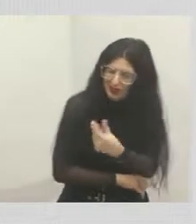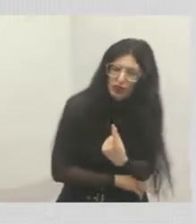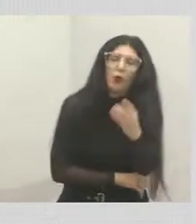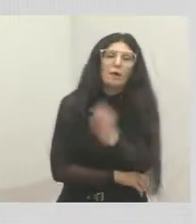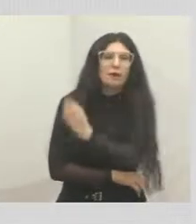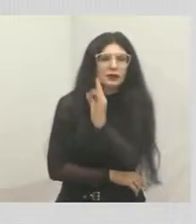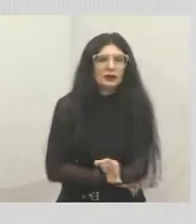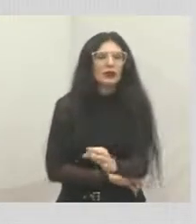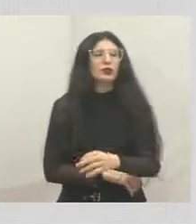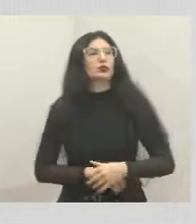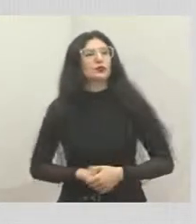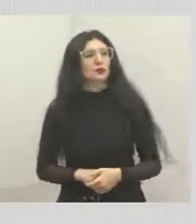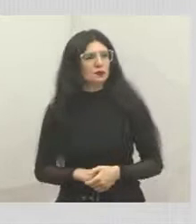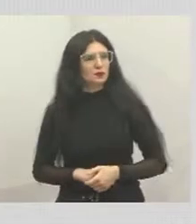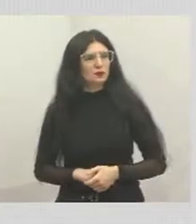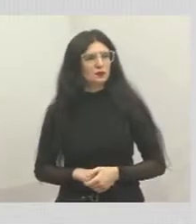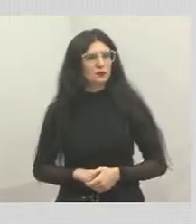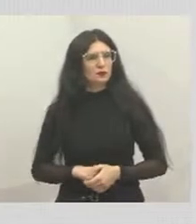62,61%.